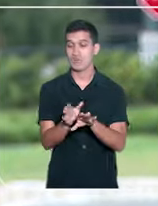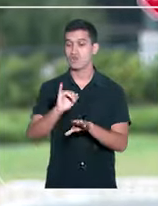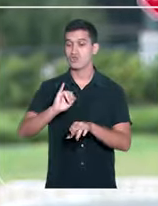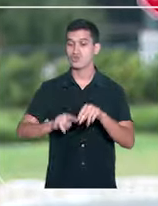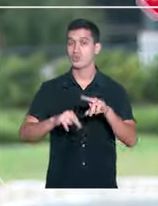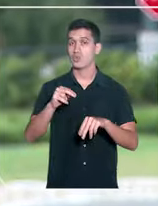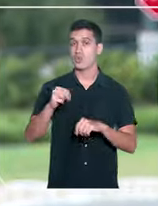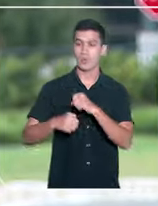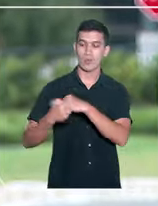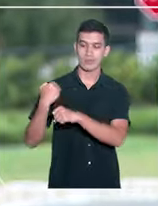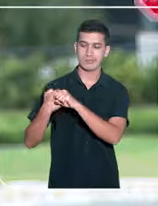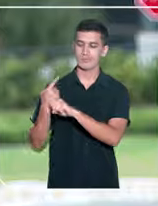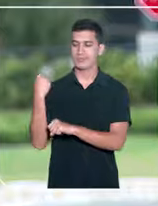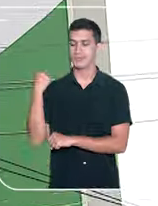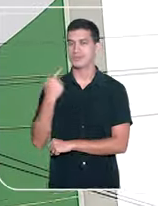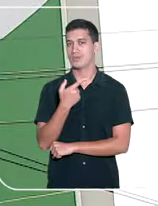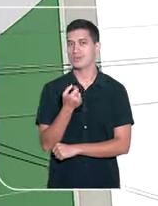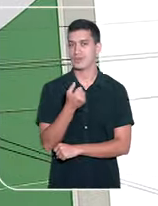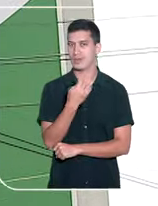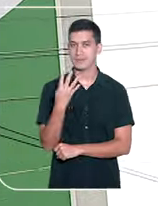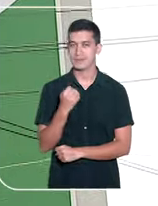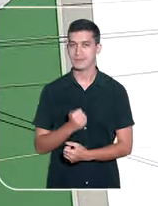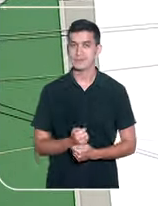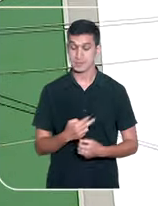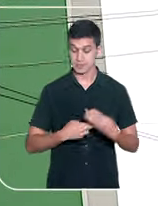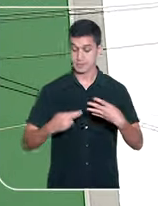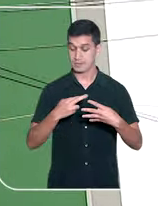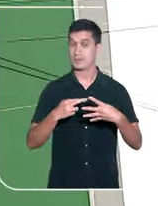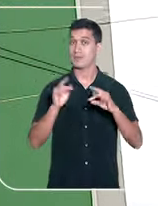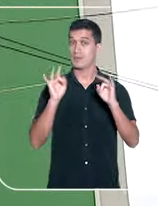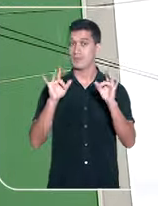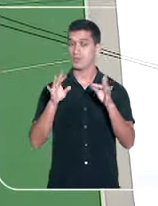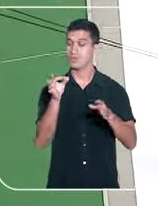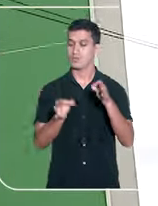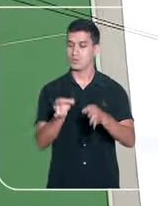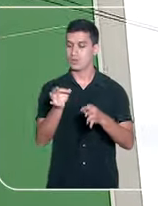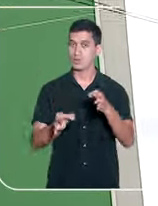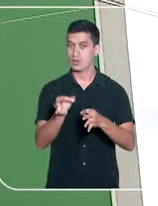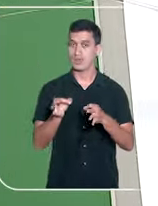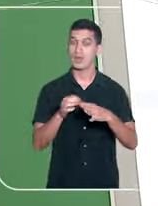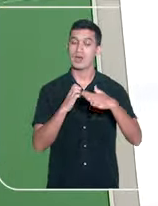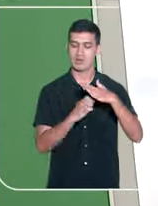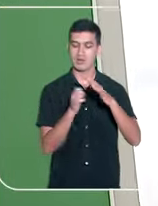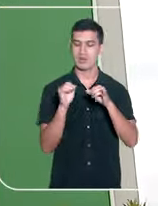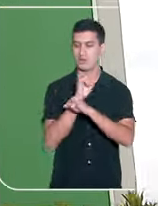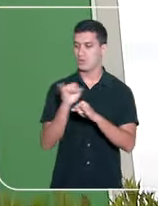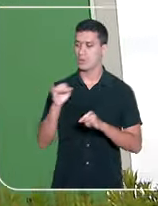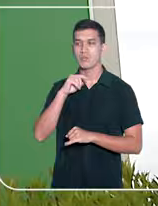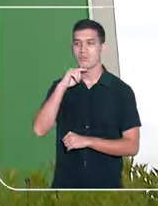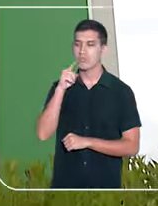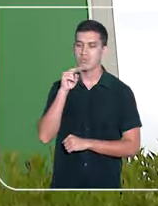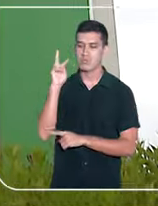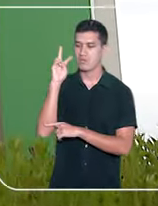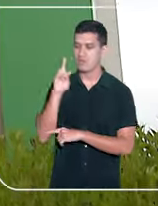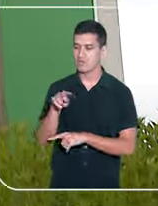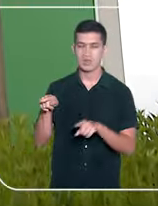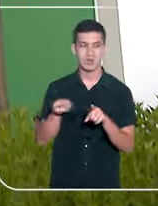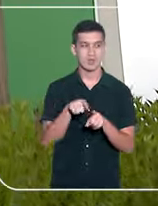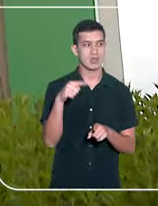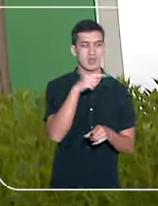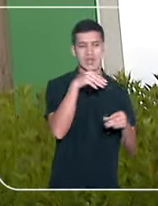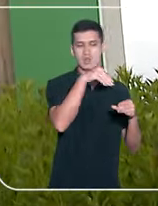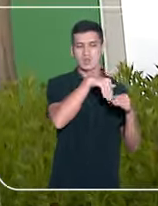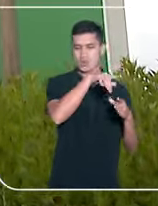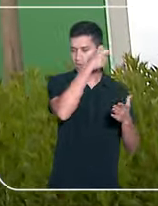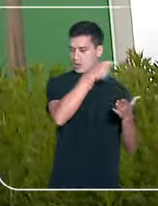até junho de 2014 no recurso especial ao STJ a empresa pública alegou obscuridade contradição e omissão no